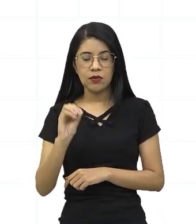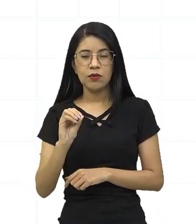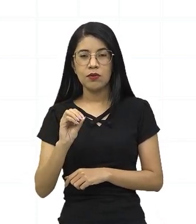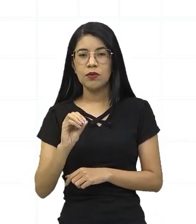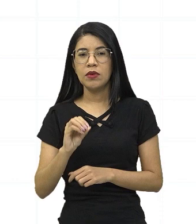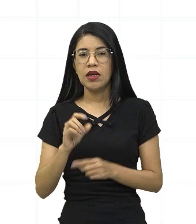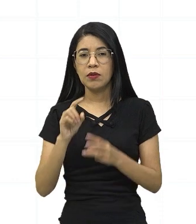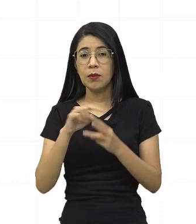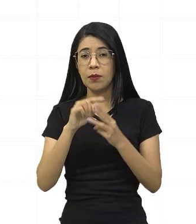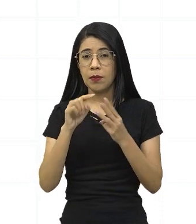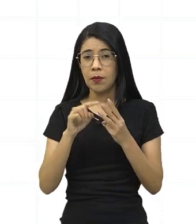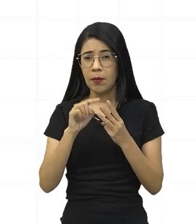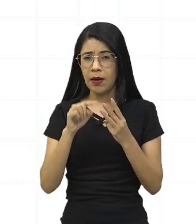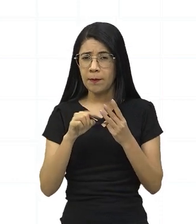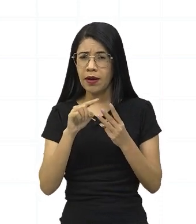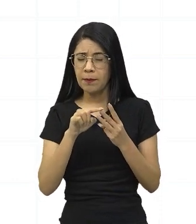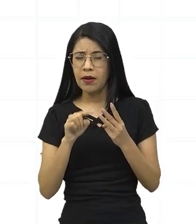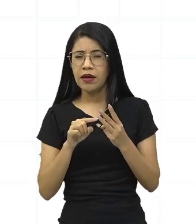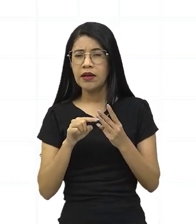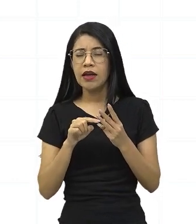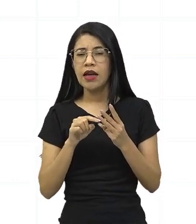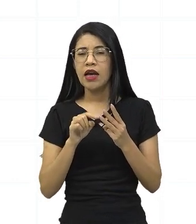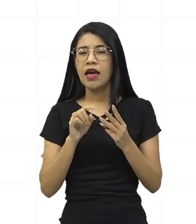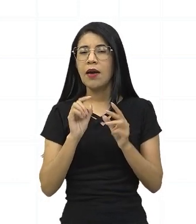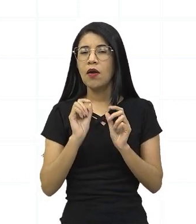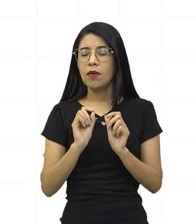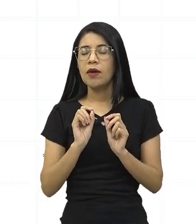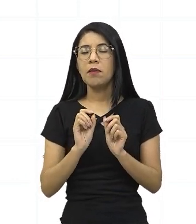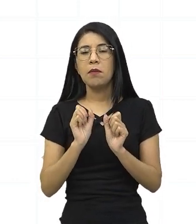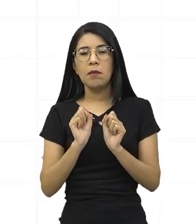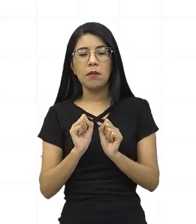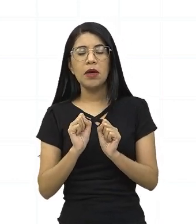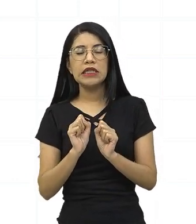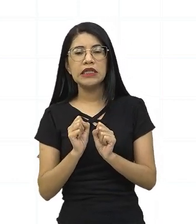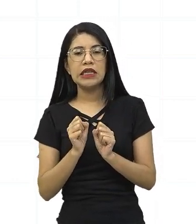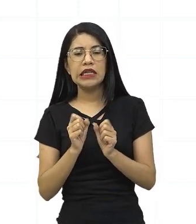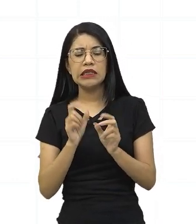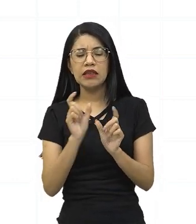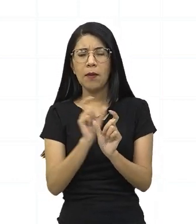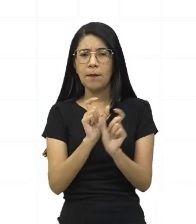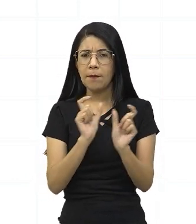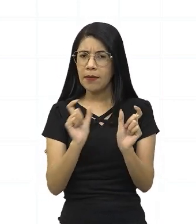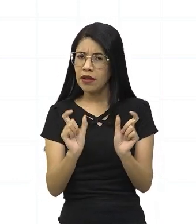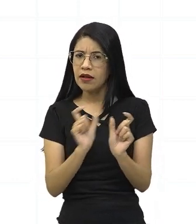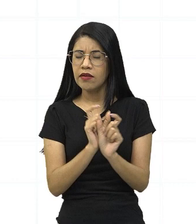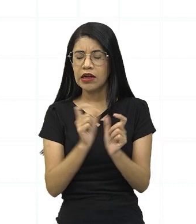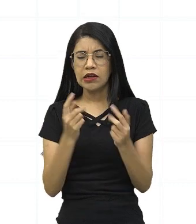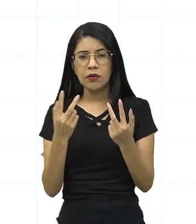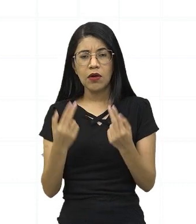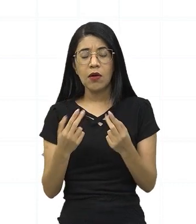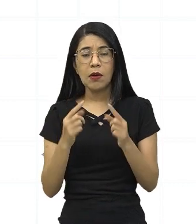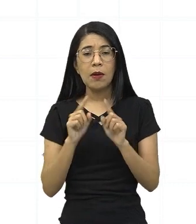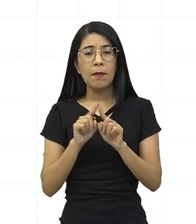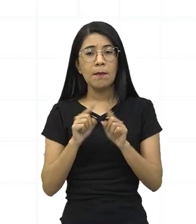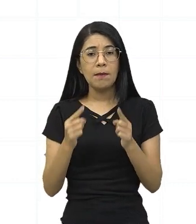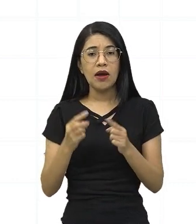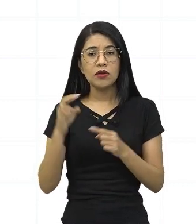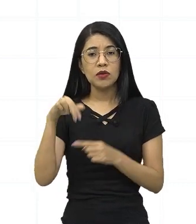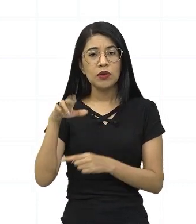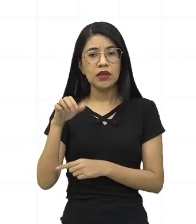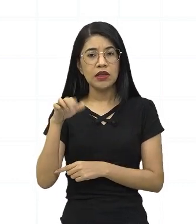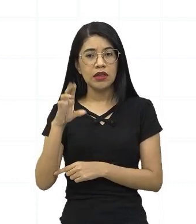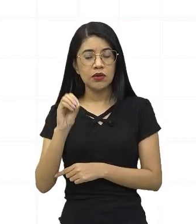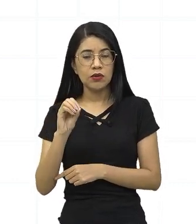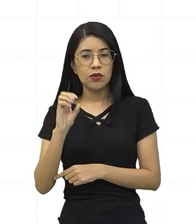e microconto, né, nós podemos entender que são basicamente sinônimos. Já nanoconto, o que é que